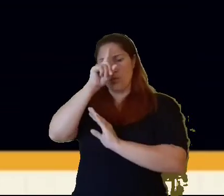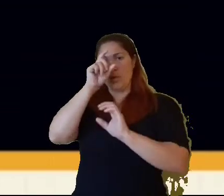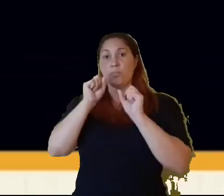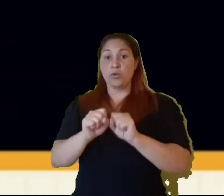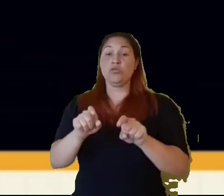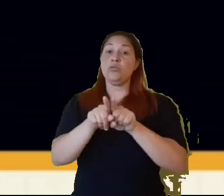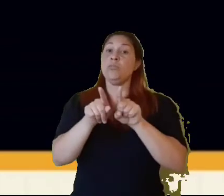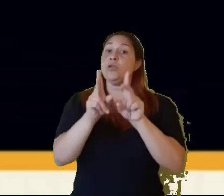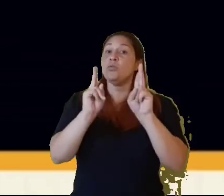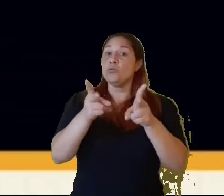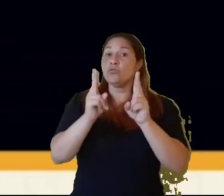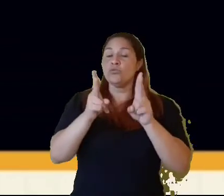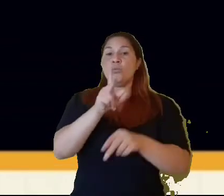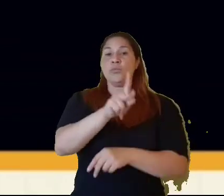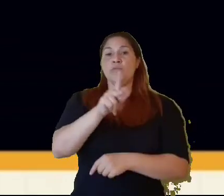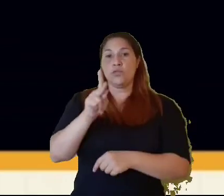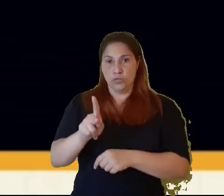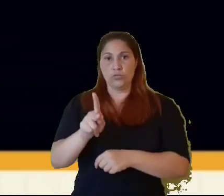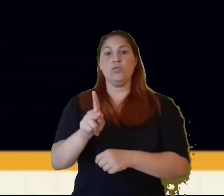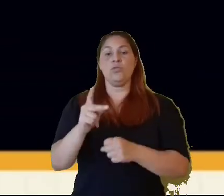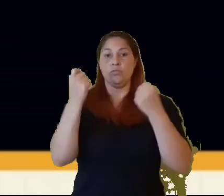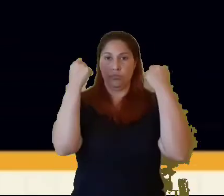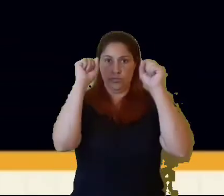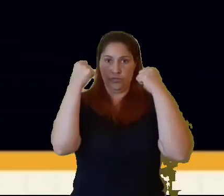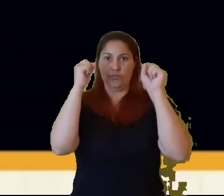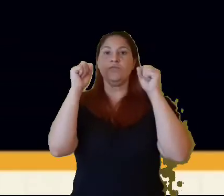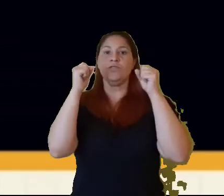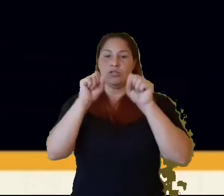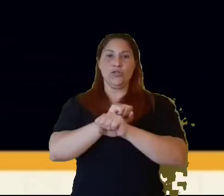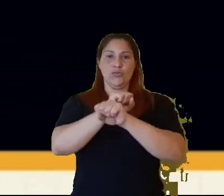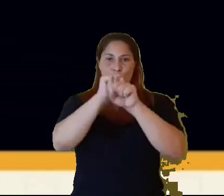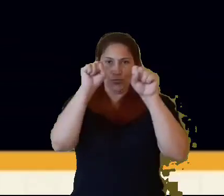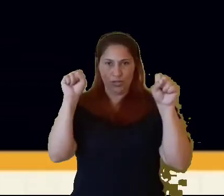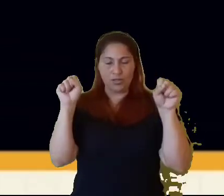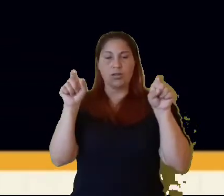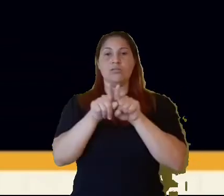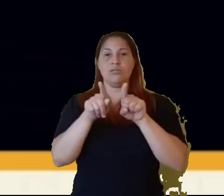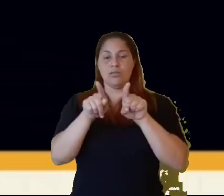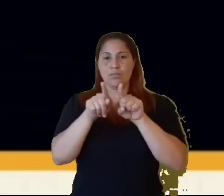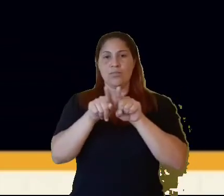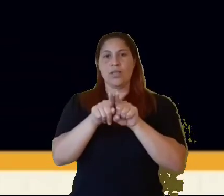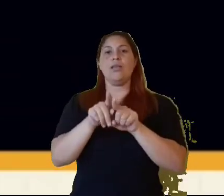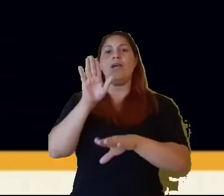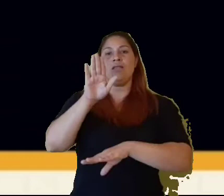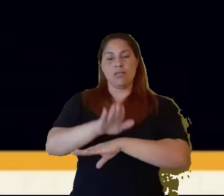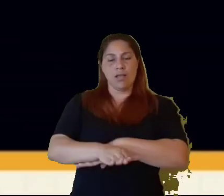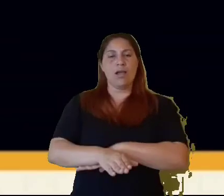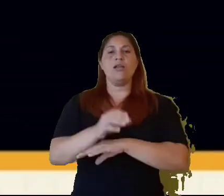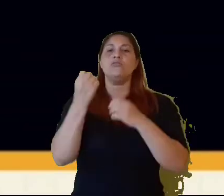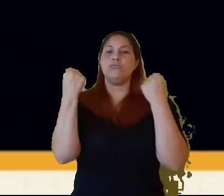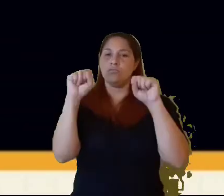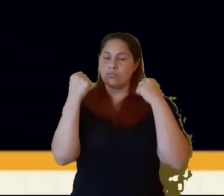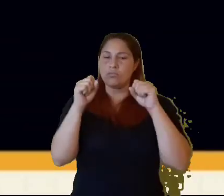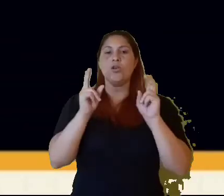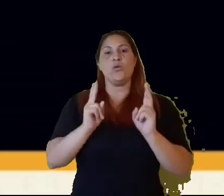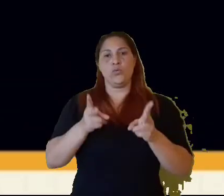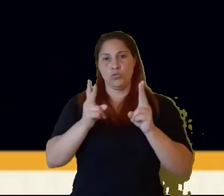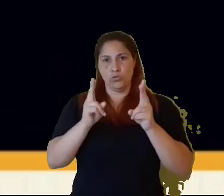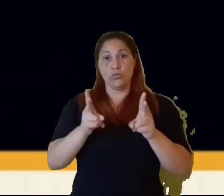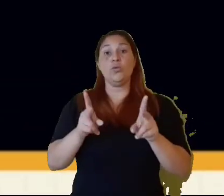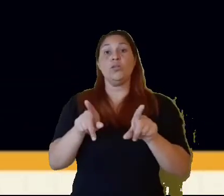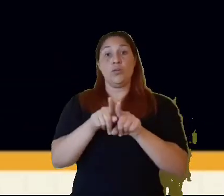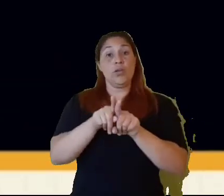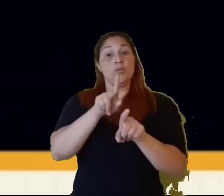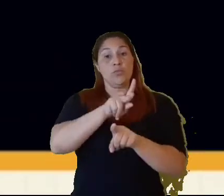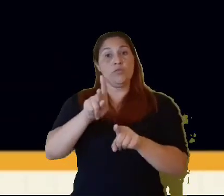com os professores de educação física, Daniela De Luca, Daniela Gil no período da manhã e o Alex e o Adriano no período da tarde. Eles também